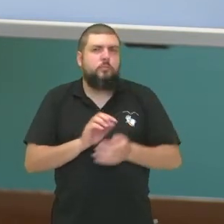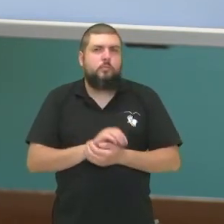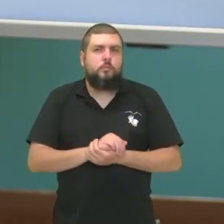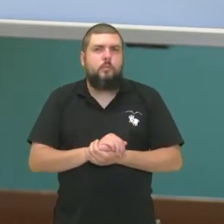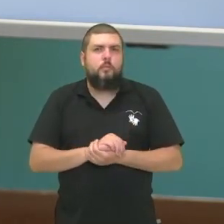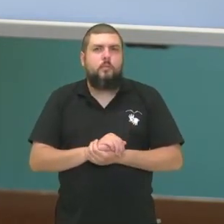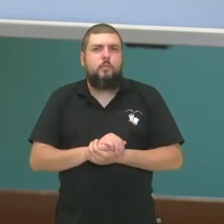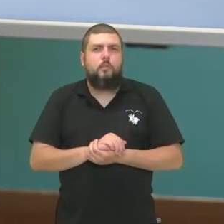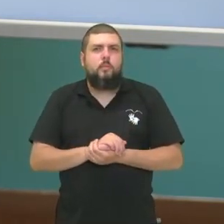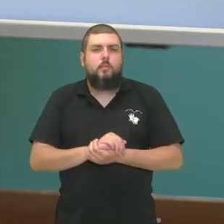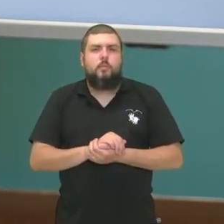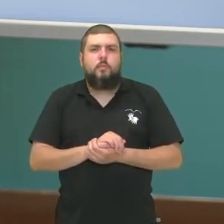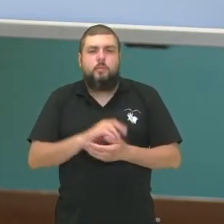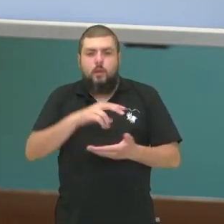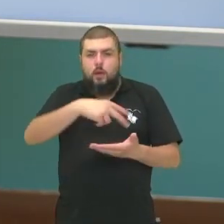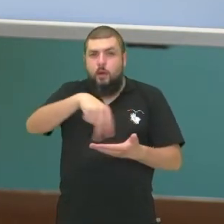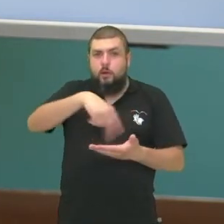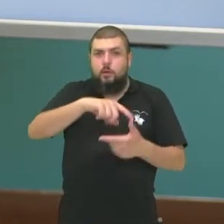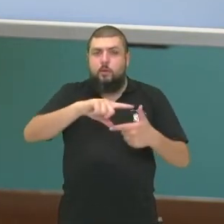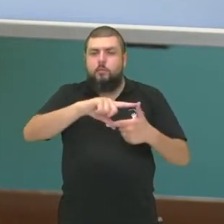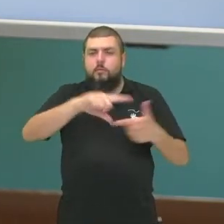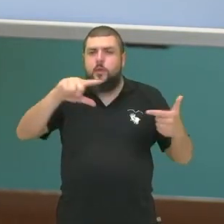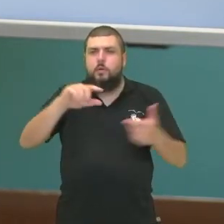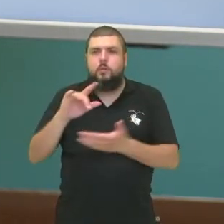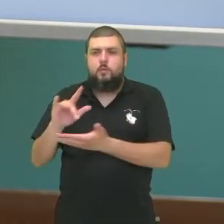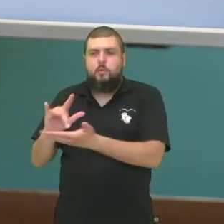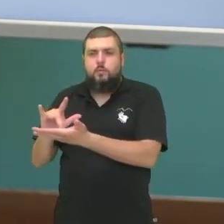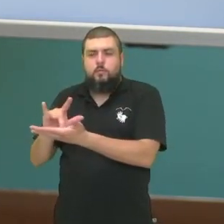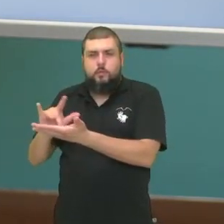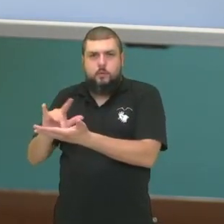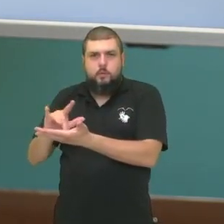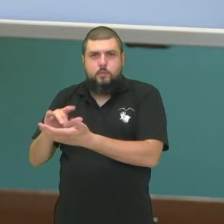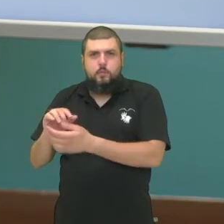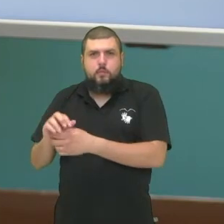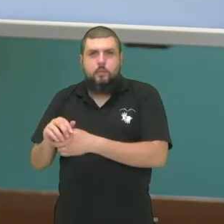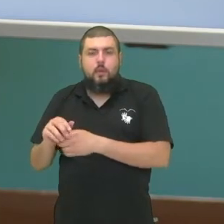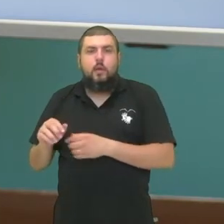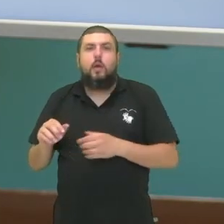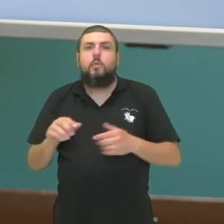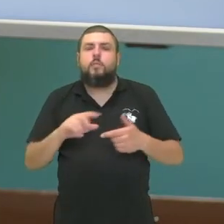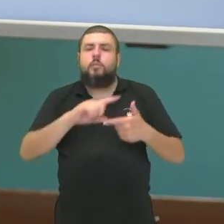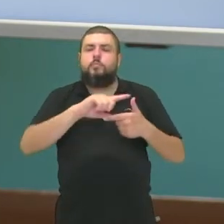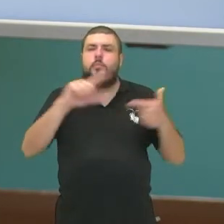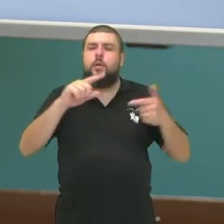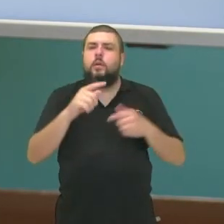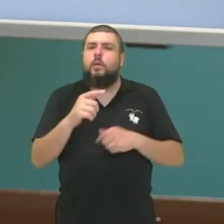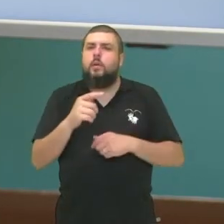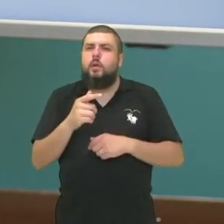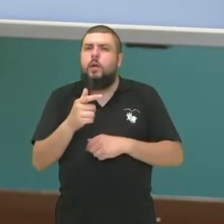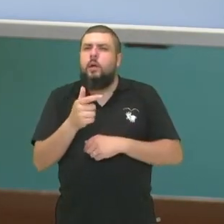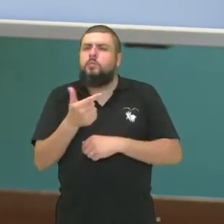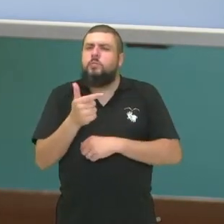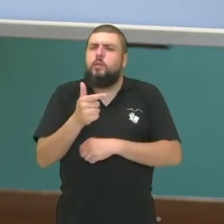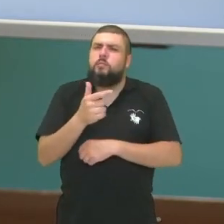da dança moderna para o balé? A dança moderna não é tão técnica quanto o balé. O balé tem aquelas